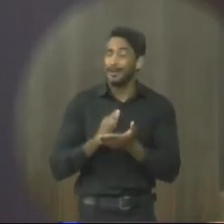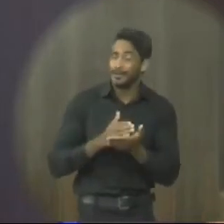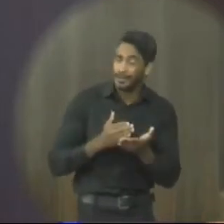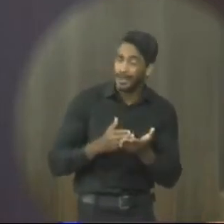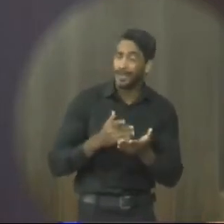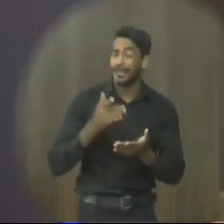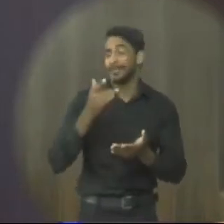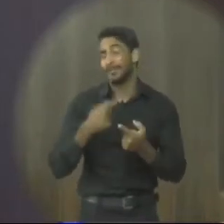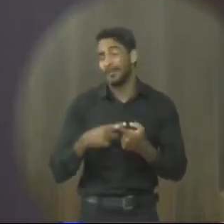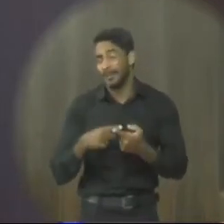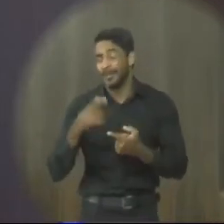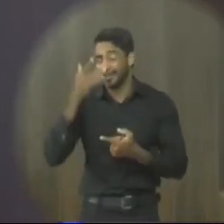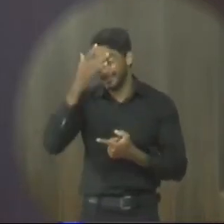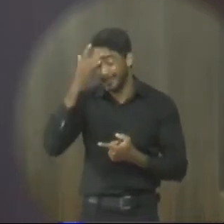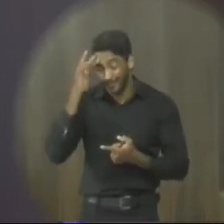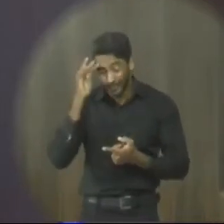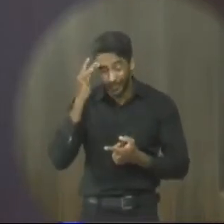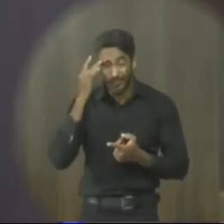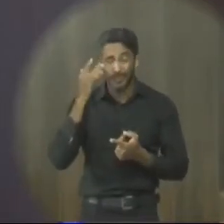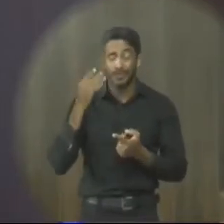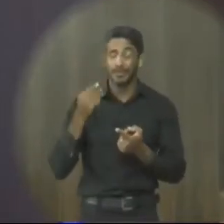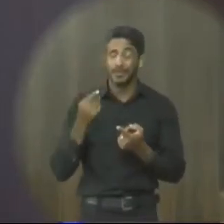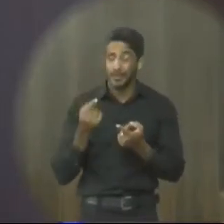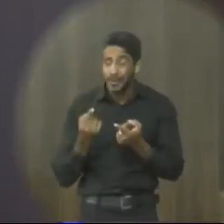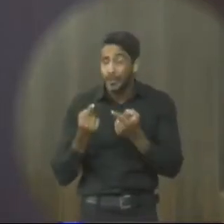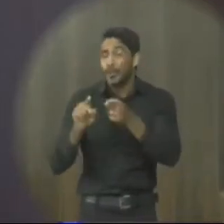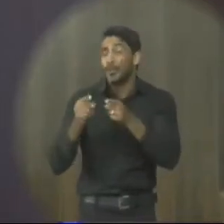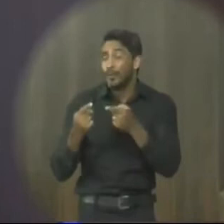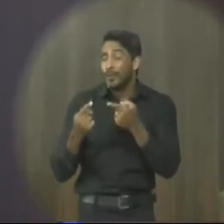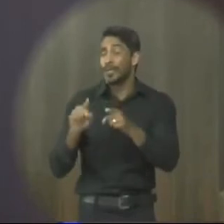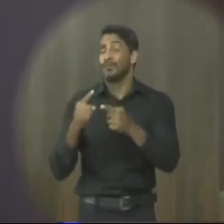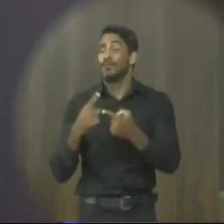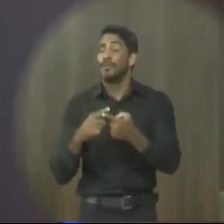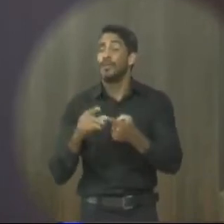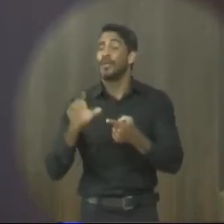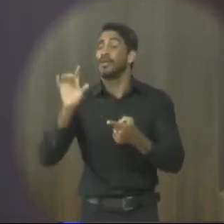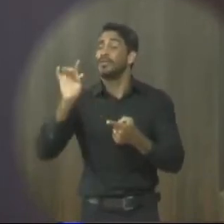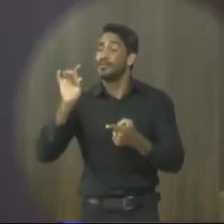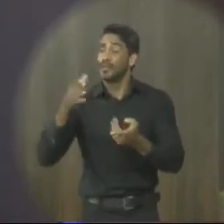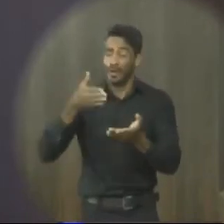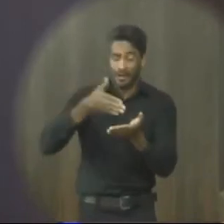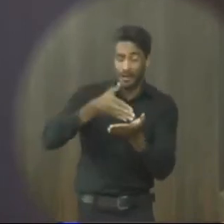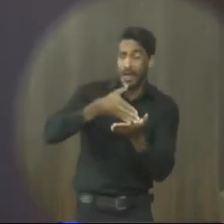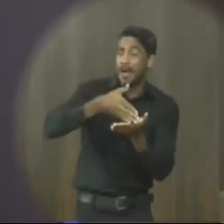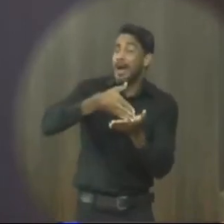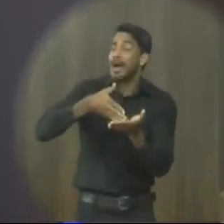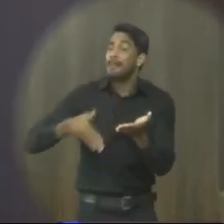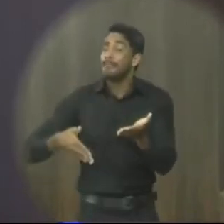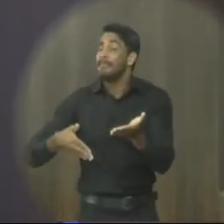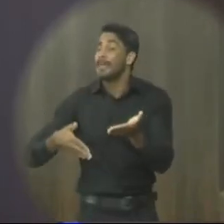rua mesmo, que é a rua Etelvina, nos questionou muito por que estava sendo realizada a pavimentação só